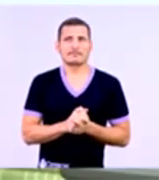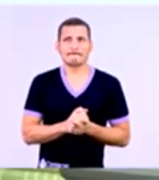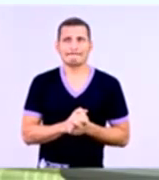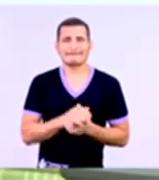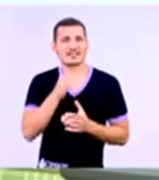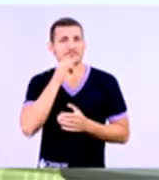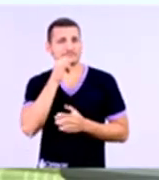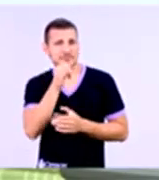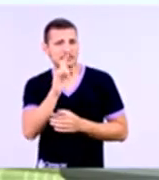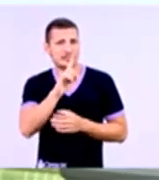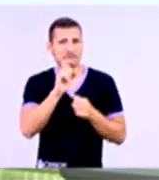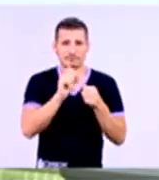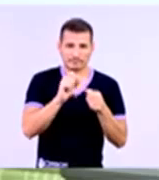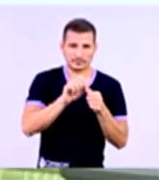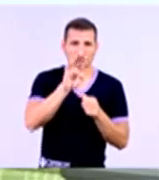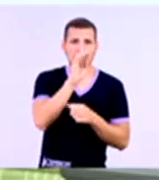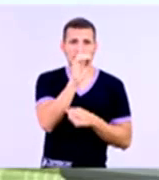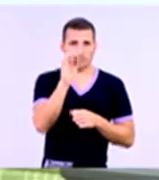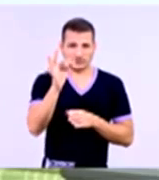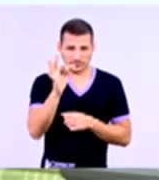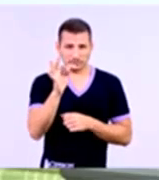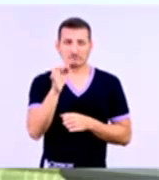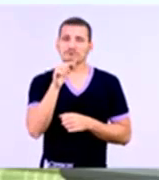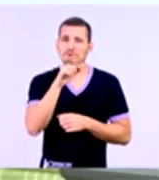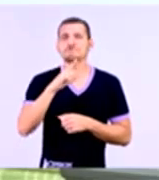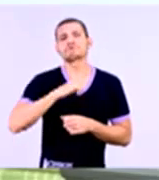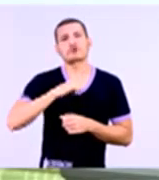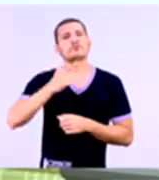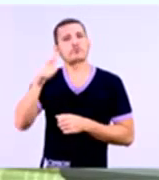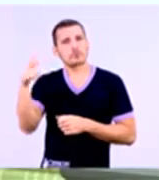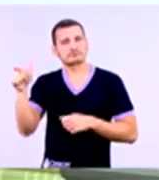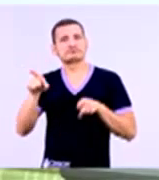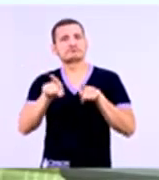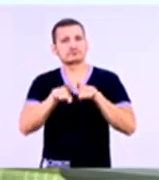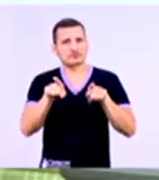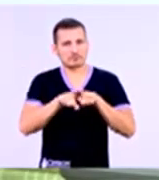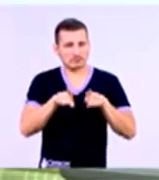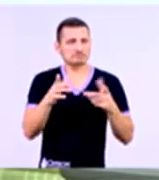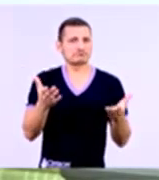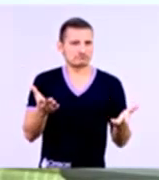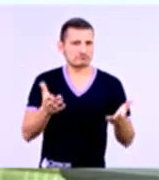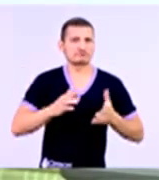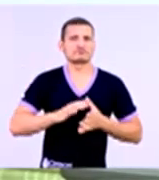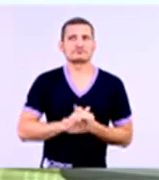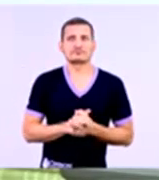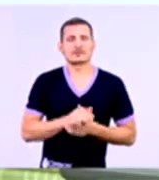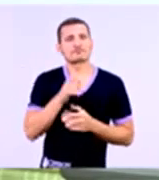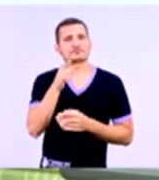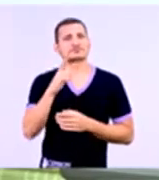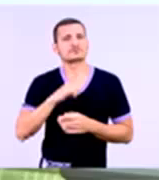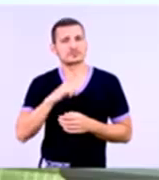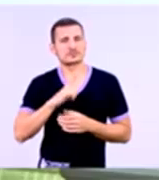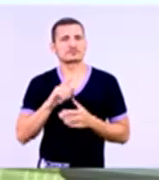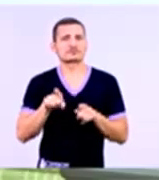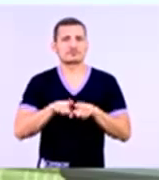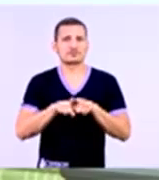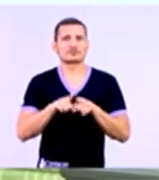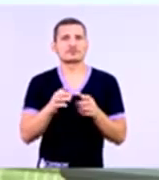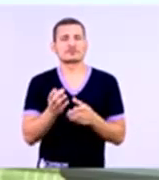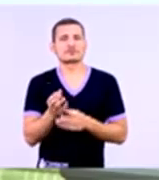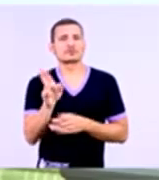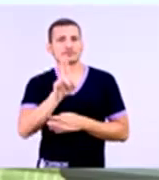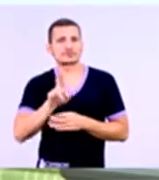o Bootstrap, existem outros, obviamente, mas se não fosse feita, no nosso caso, com o Bootstrap, você teria que implementar